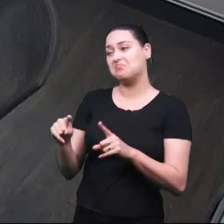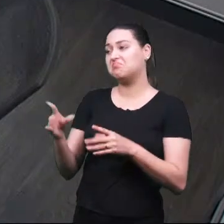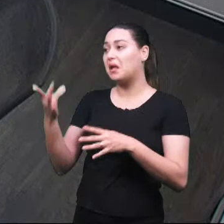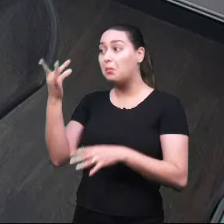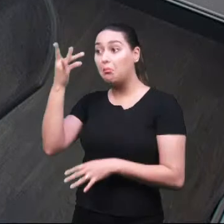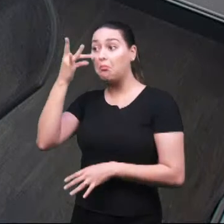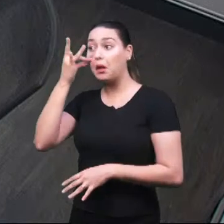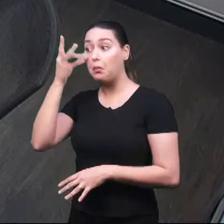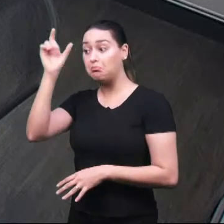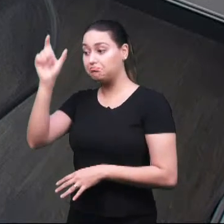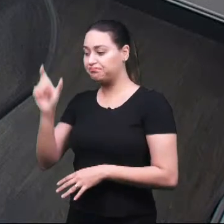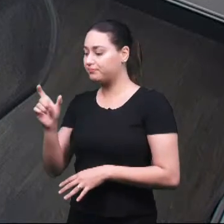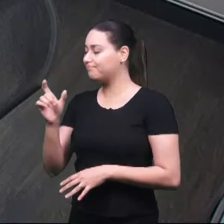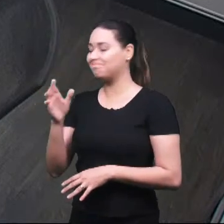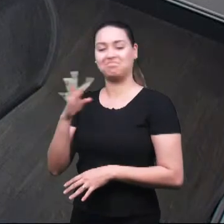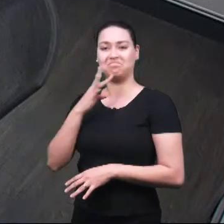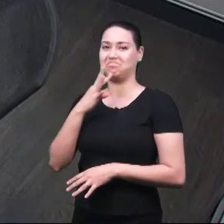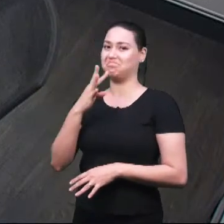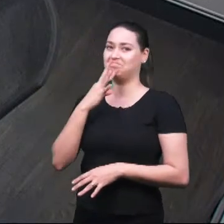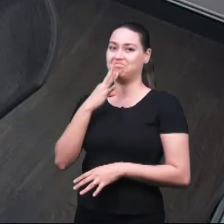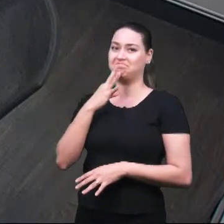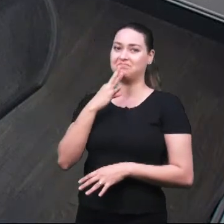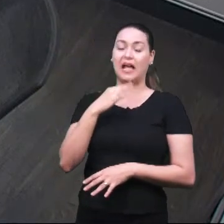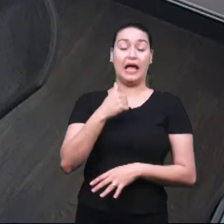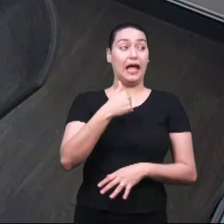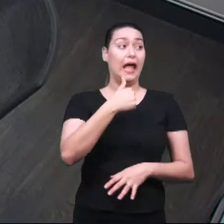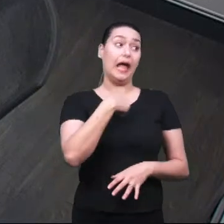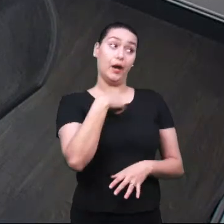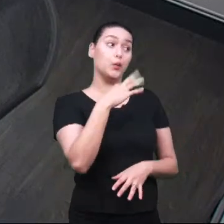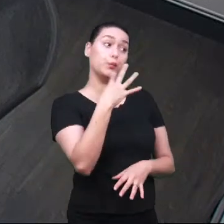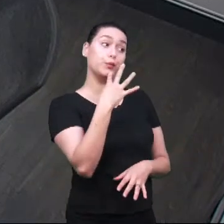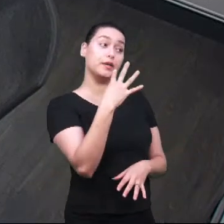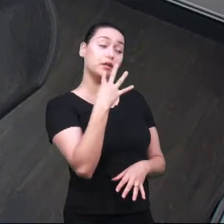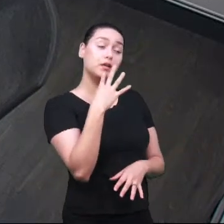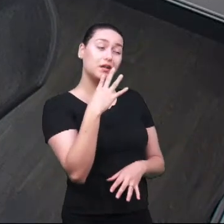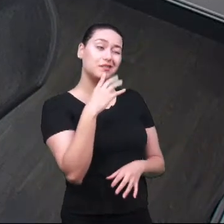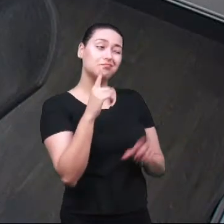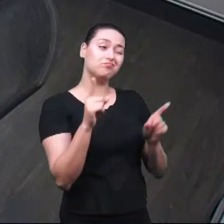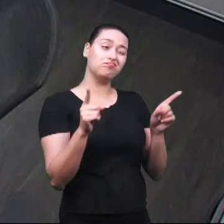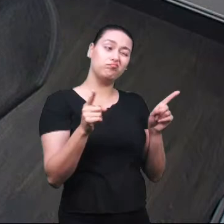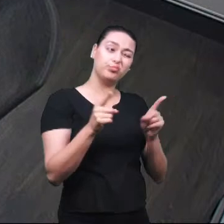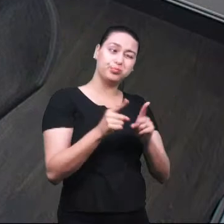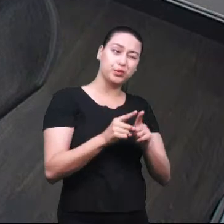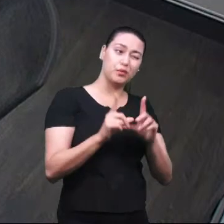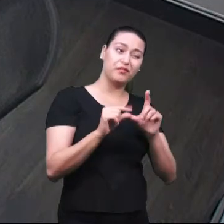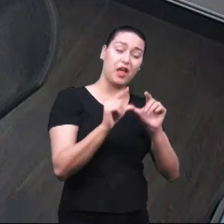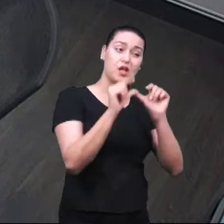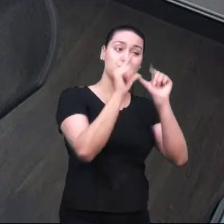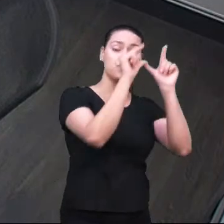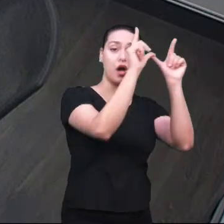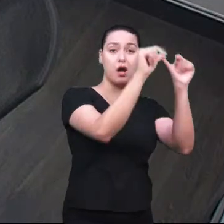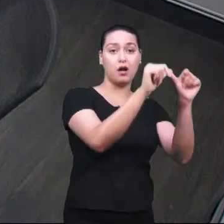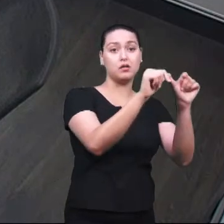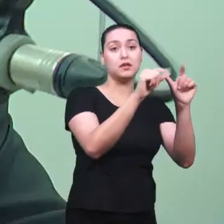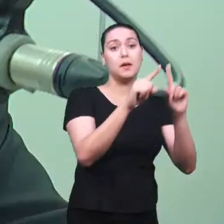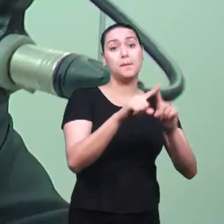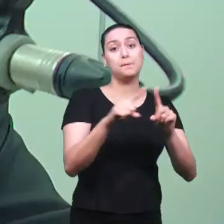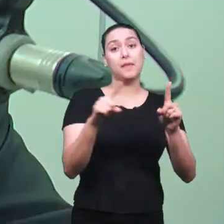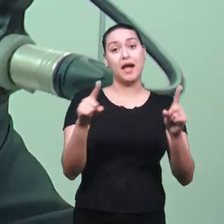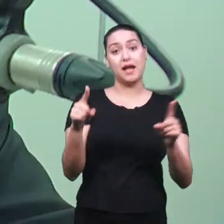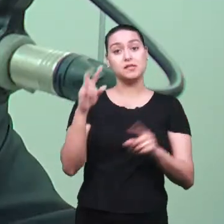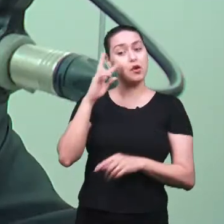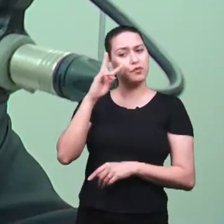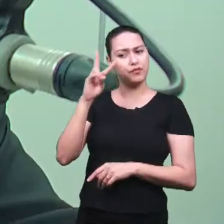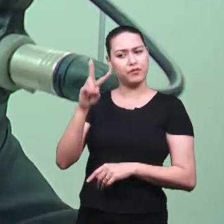conheço. Eu conheci ele assim pouco tempo, né? Foi de viagem. Mas eu vi uma pessoa